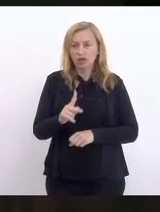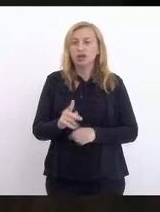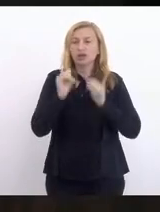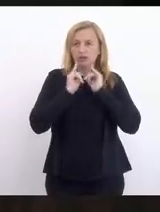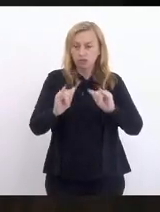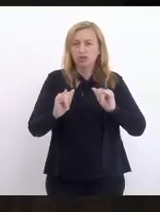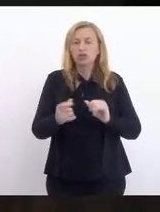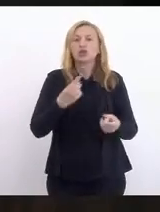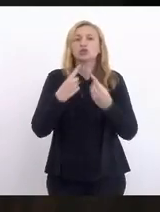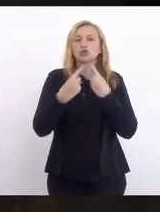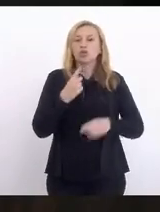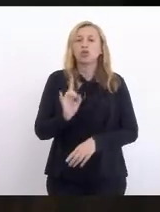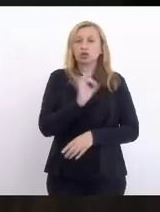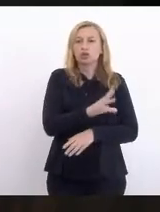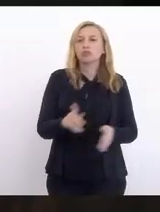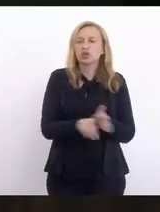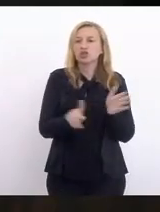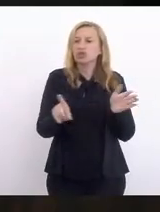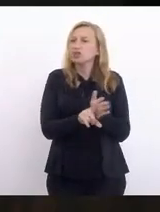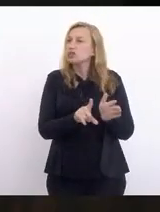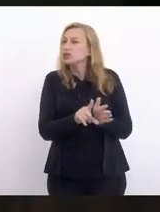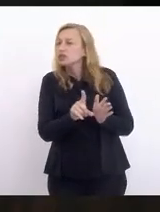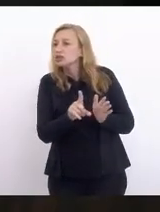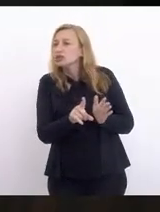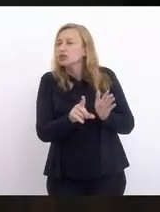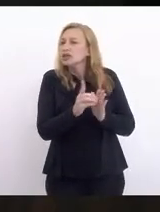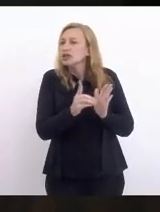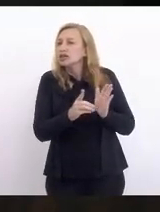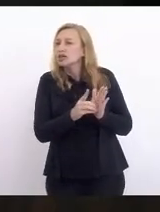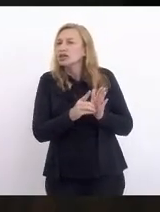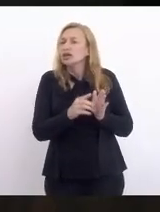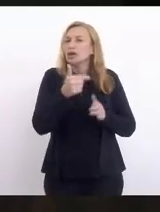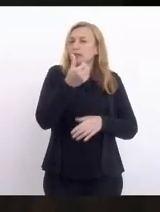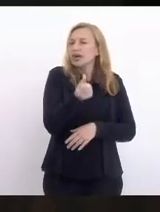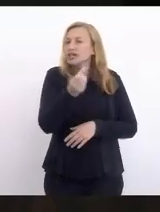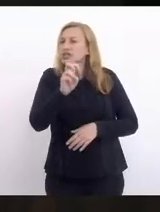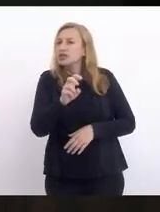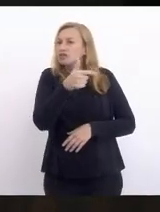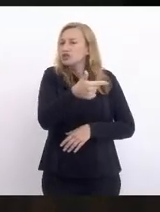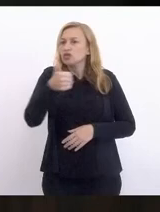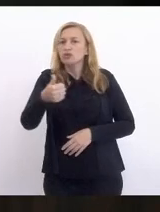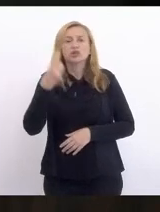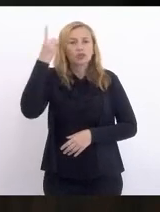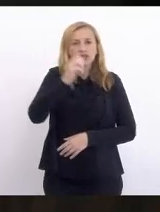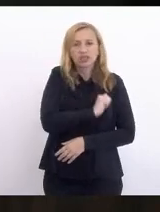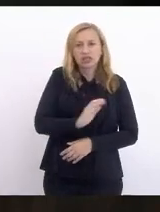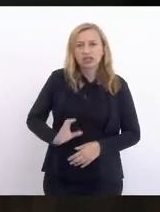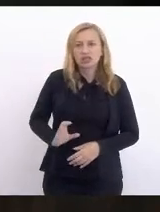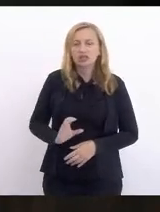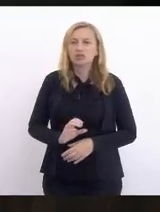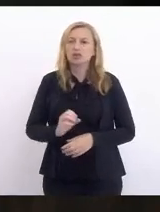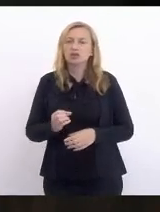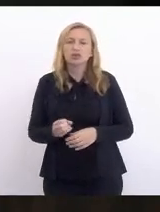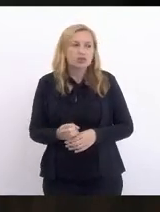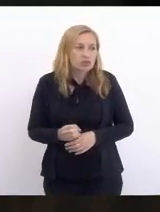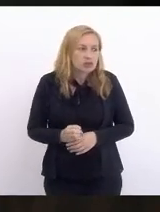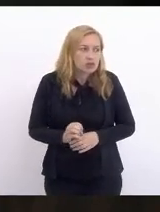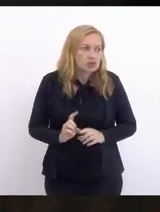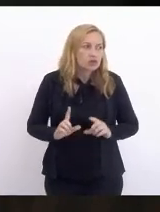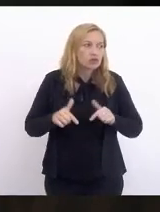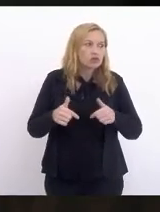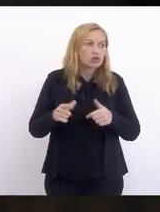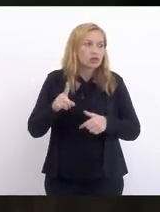anuncio em regime de urgência em discussão única projeto decreto legislativo 65 21 de altura Deputado André Ceciliano que surta os efeitos